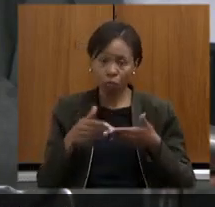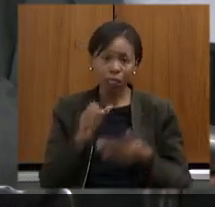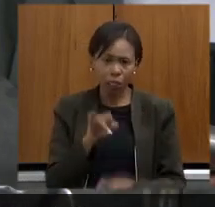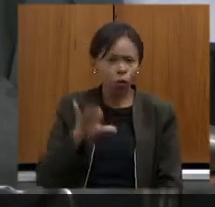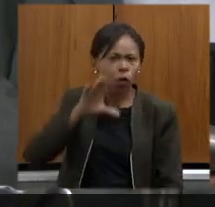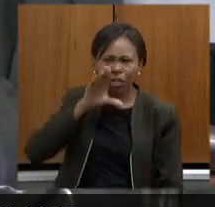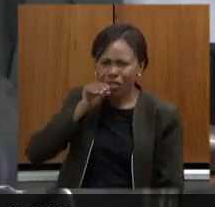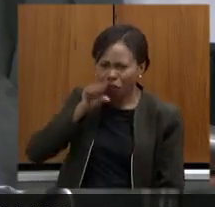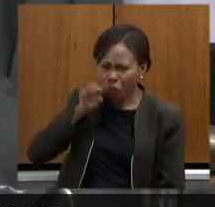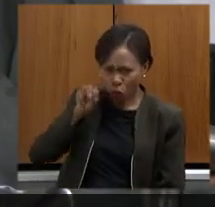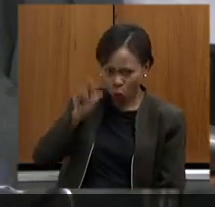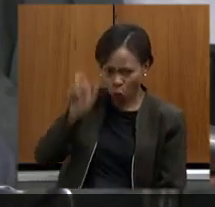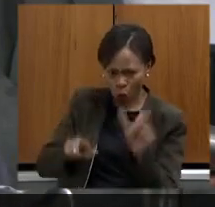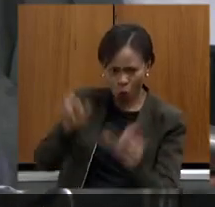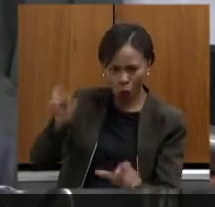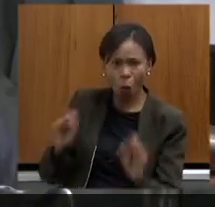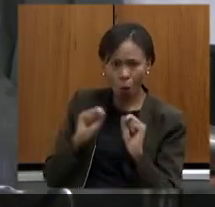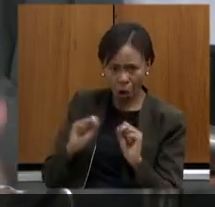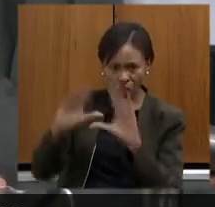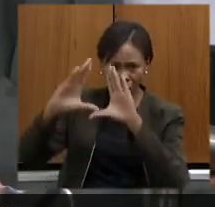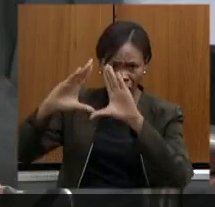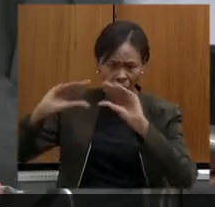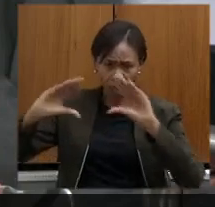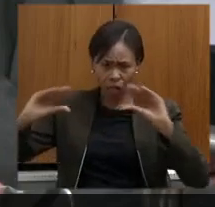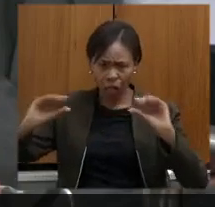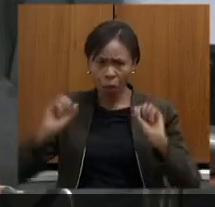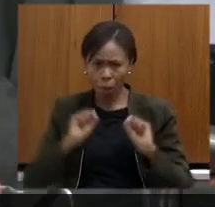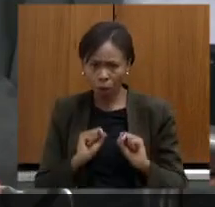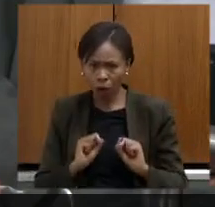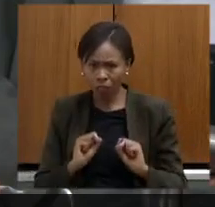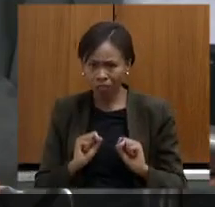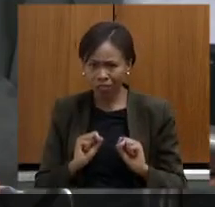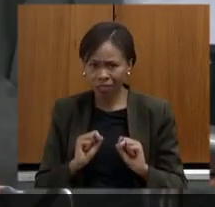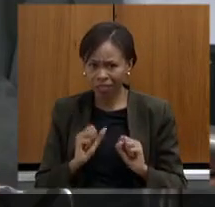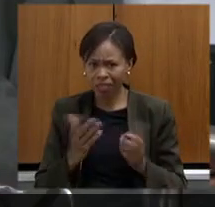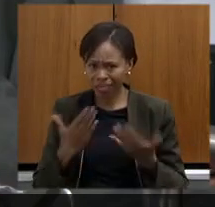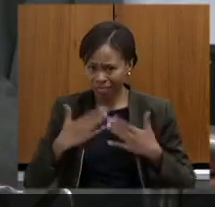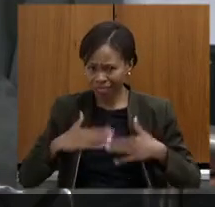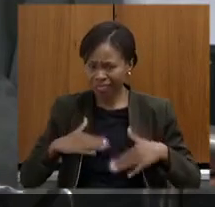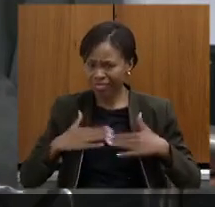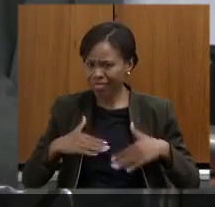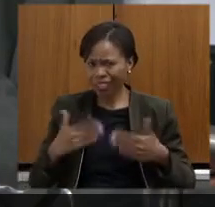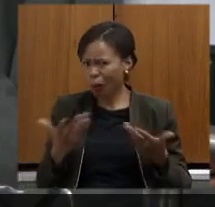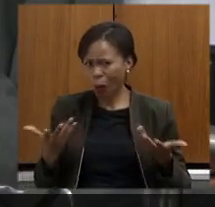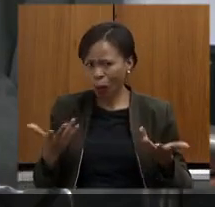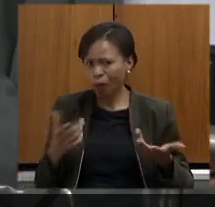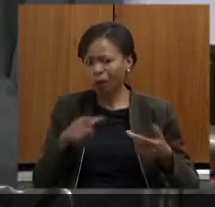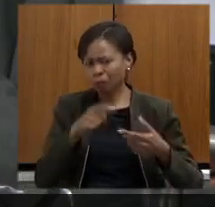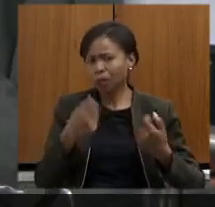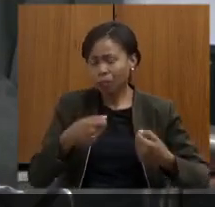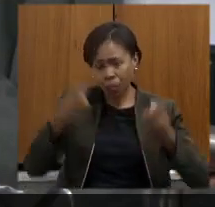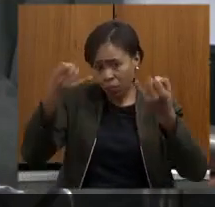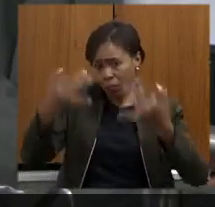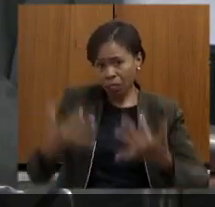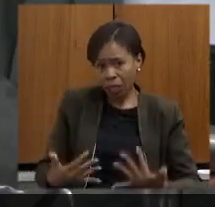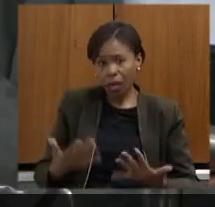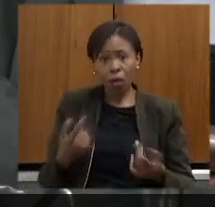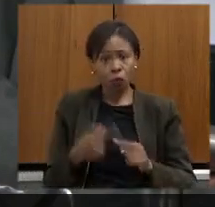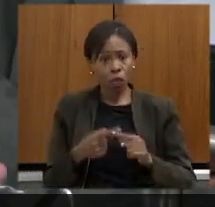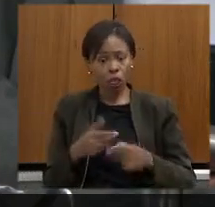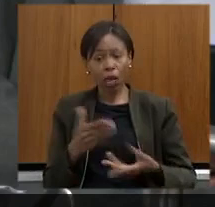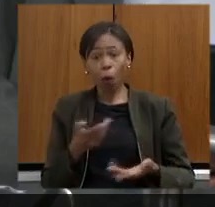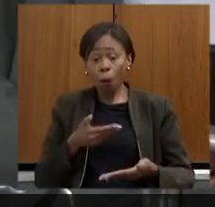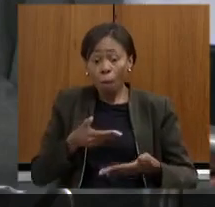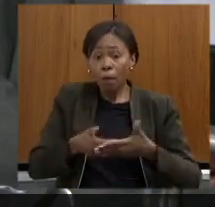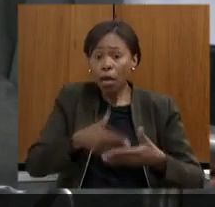pode realmente ficar tranquilo e até E qual é o ponto desta tranquilidade né qual que fiquei isso tem que ser dito né porque a gente tá aí próximo